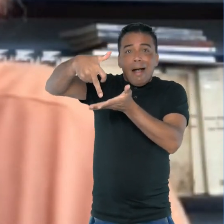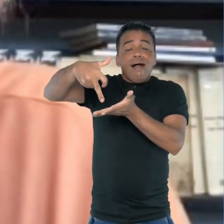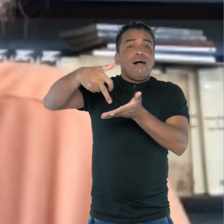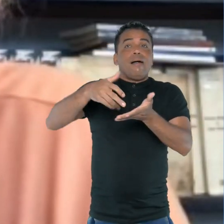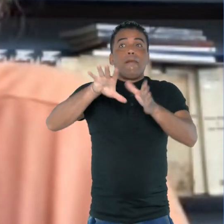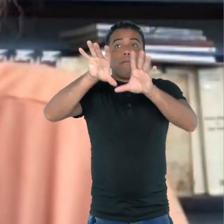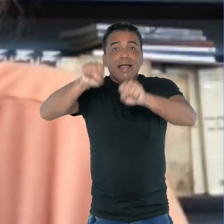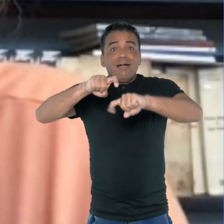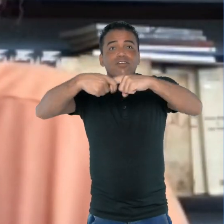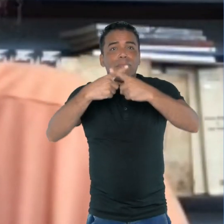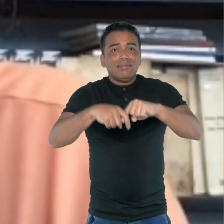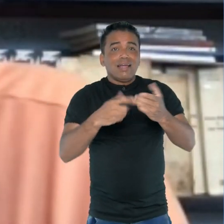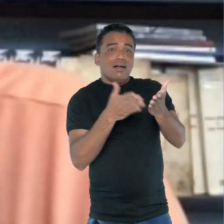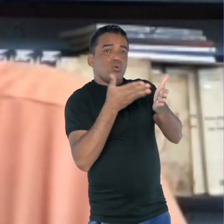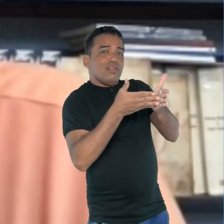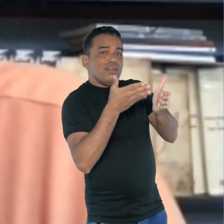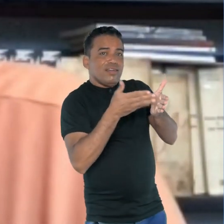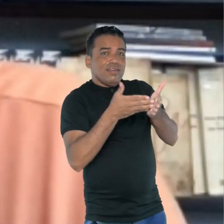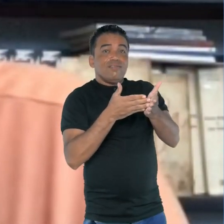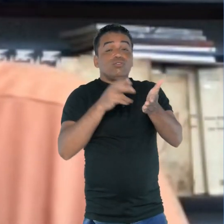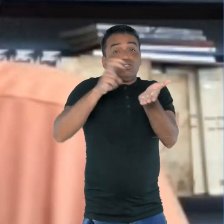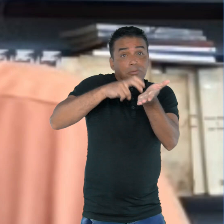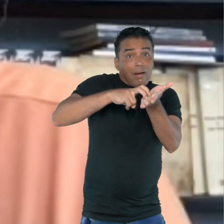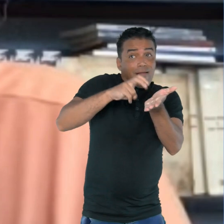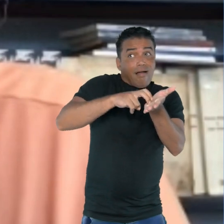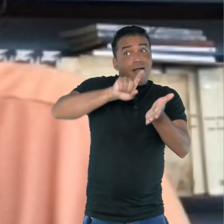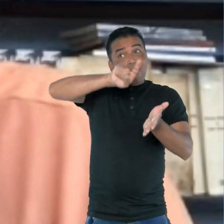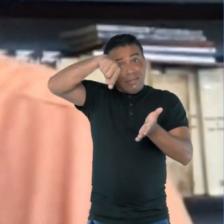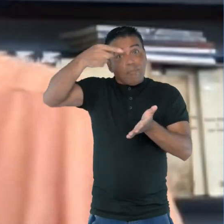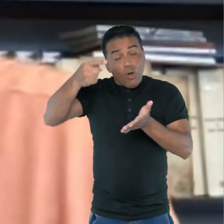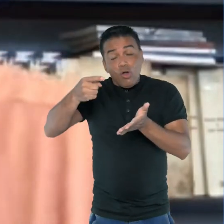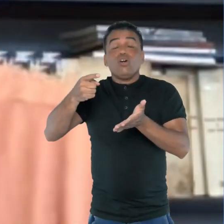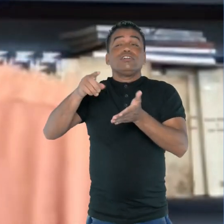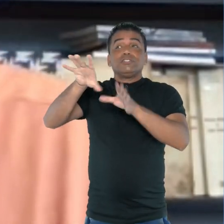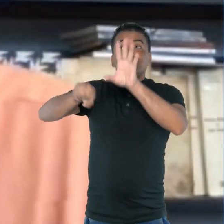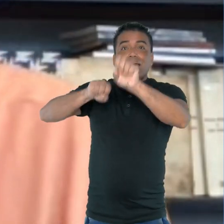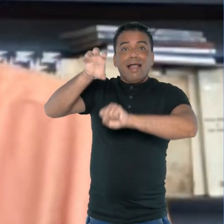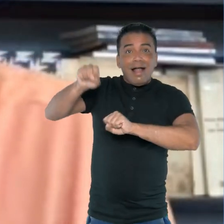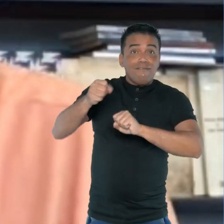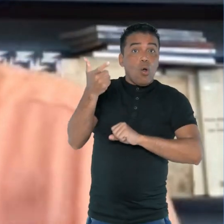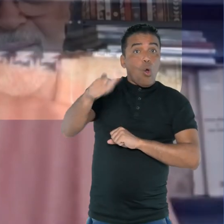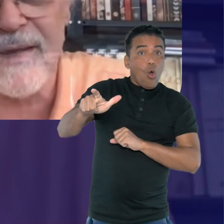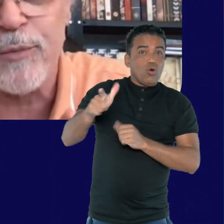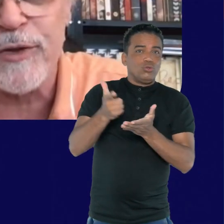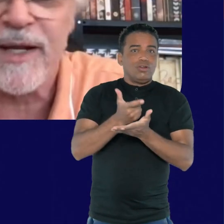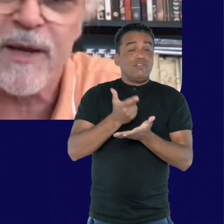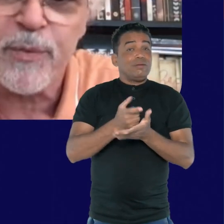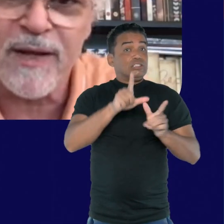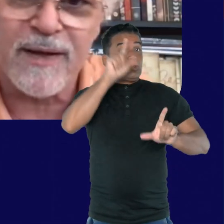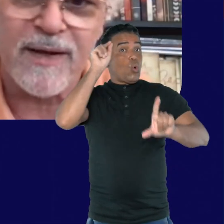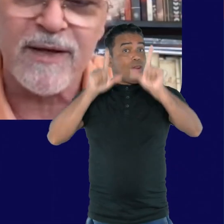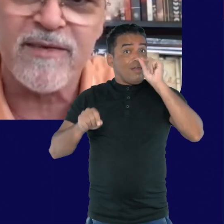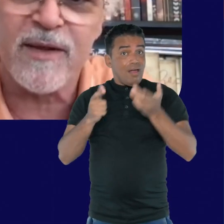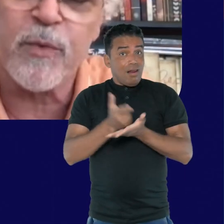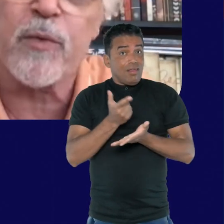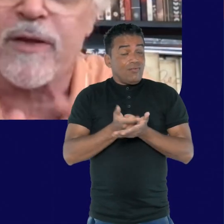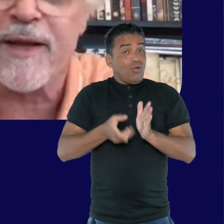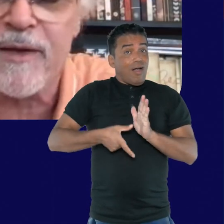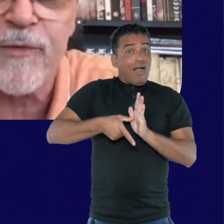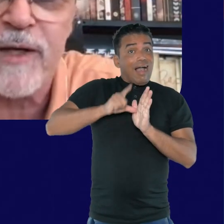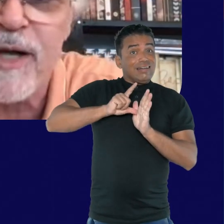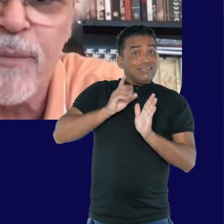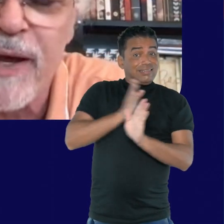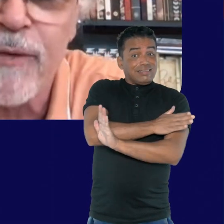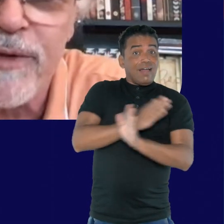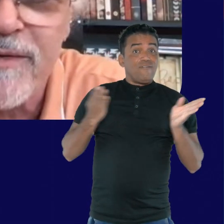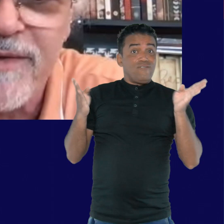lia, devolvia esse livro já lido, pegava outro, e eu já escolhia os livros para dar tempo de ler, para, antes da